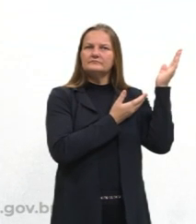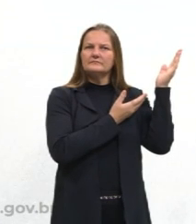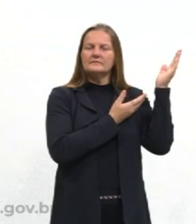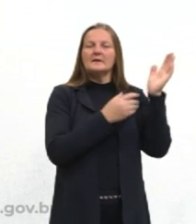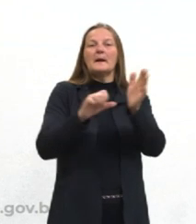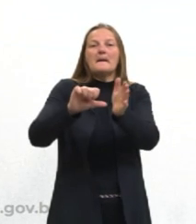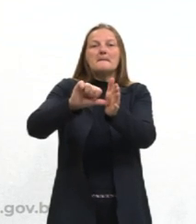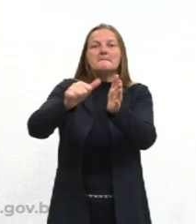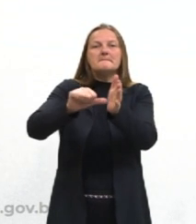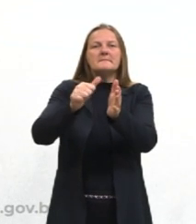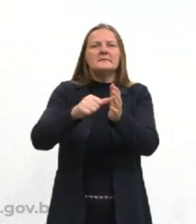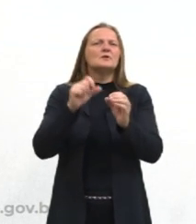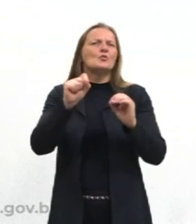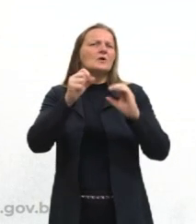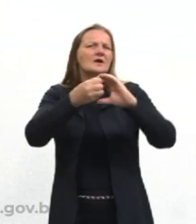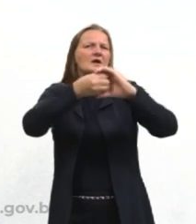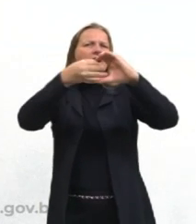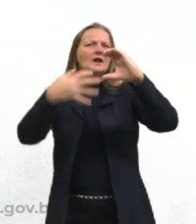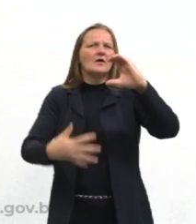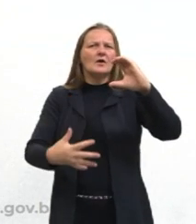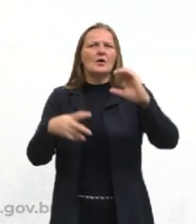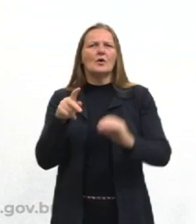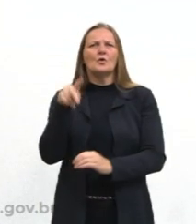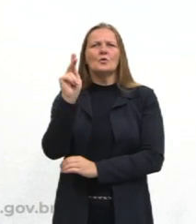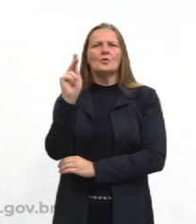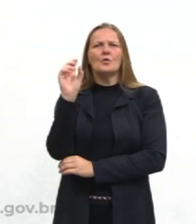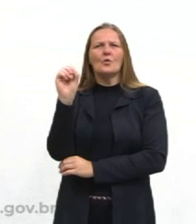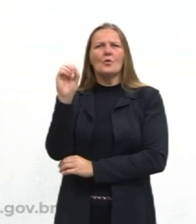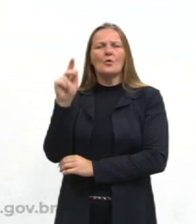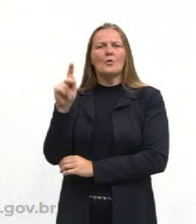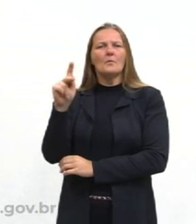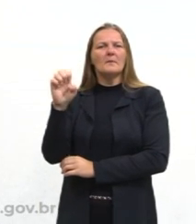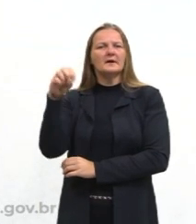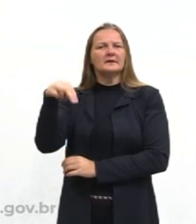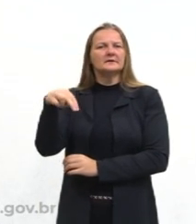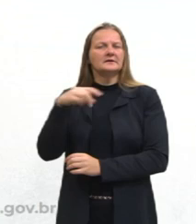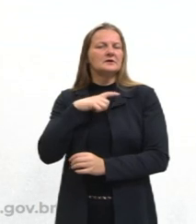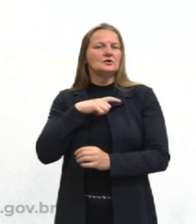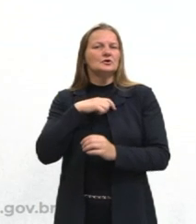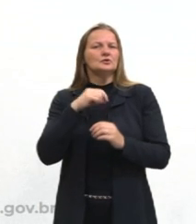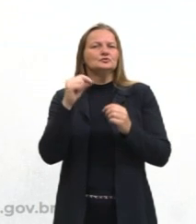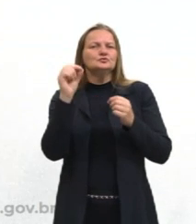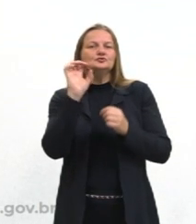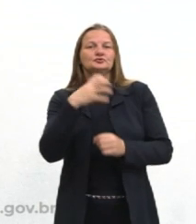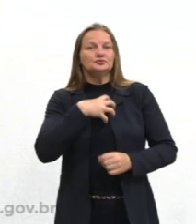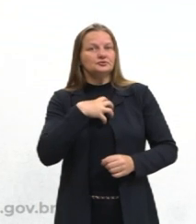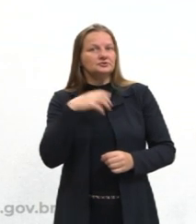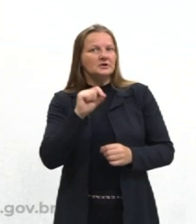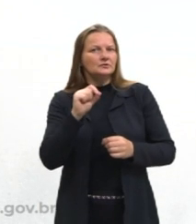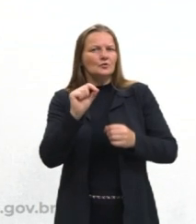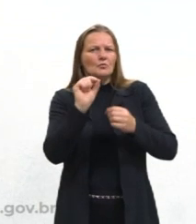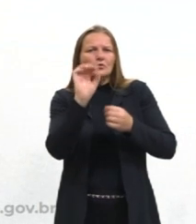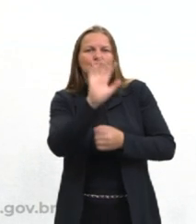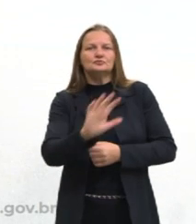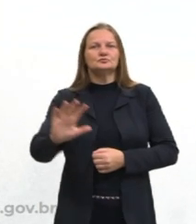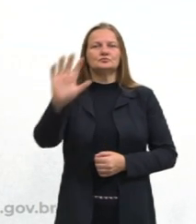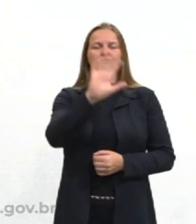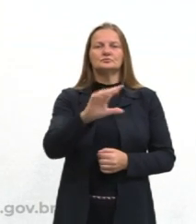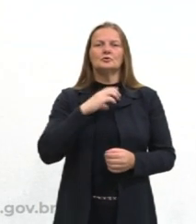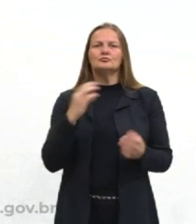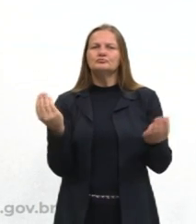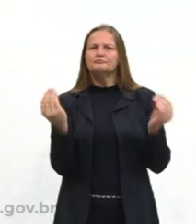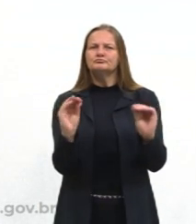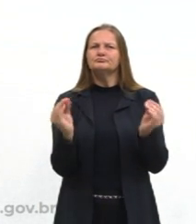primeiro então o que que a classificação de equipes a gurizada é uma chave de forma geral para colocar